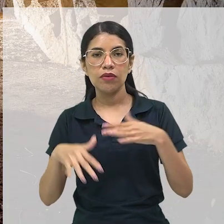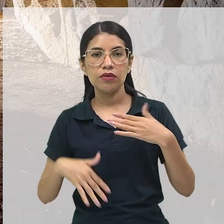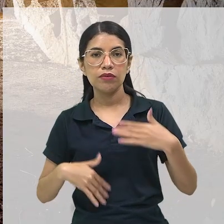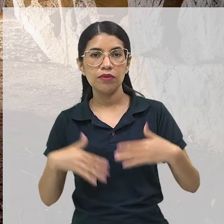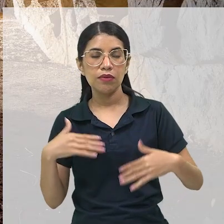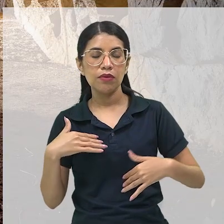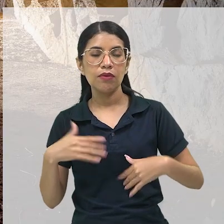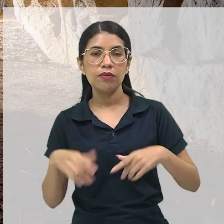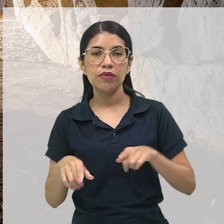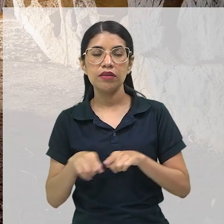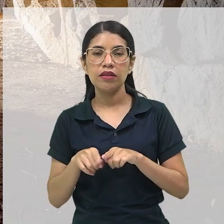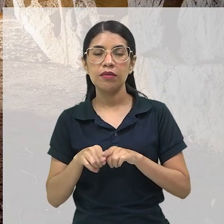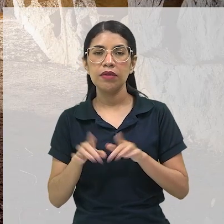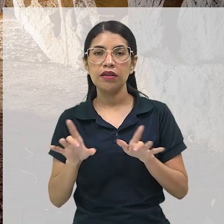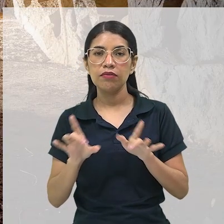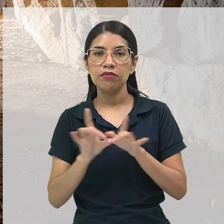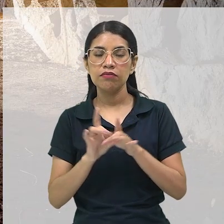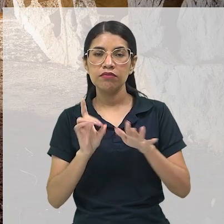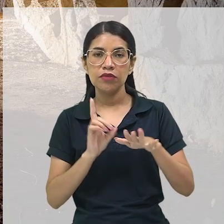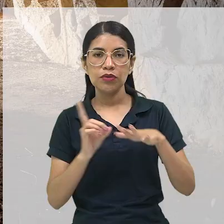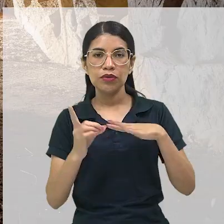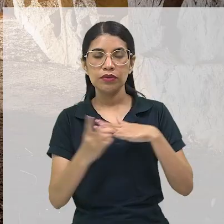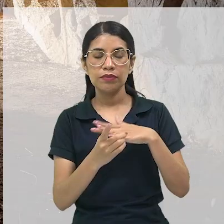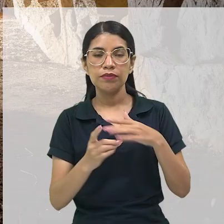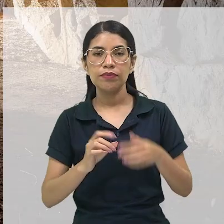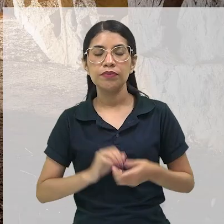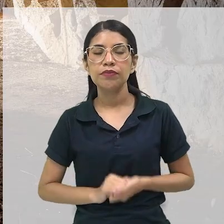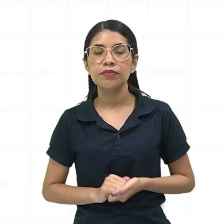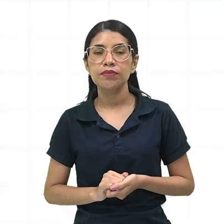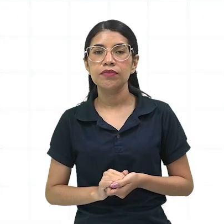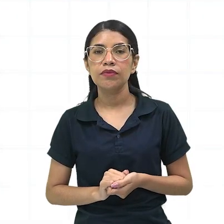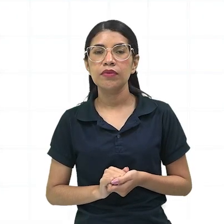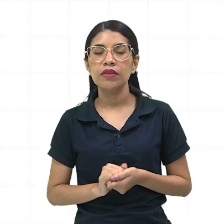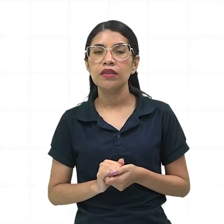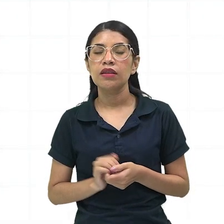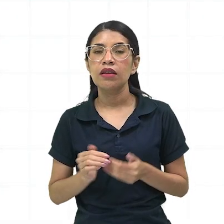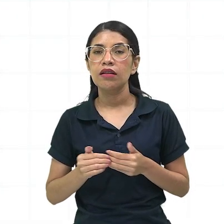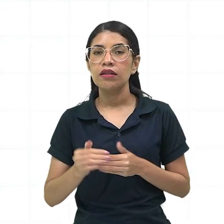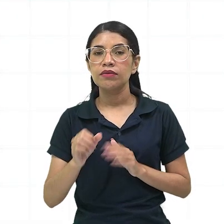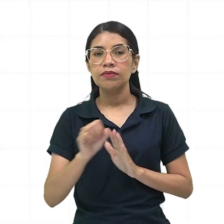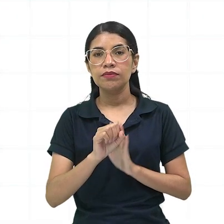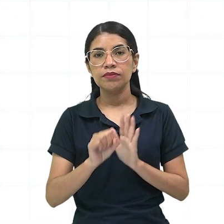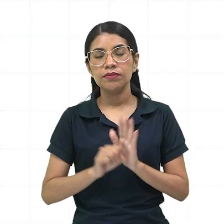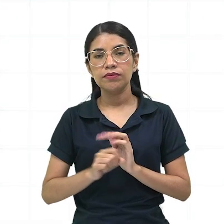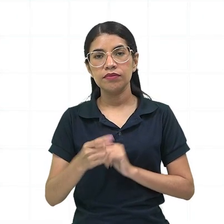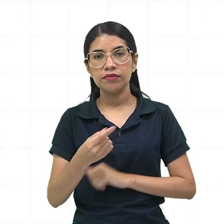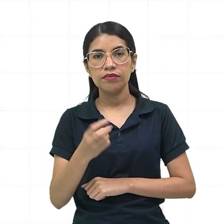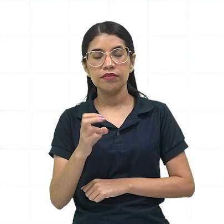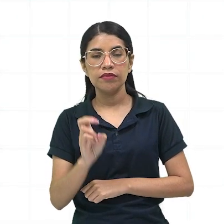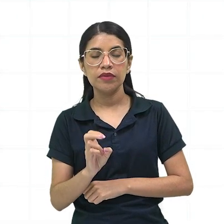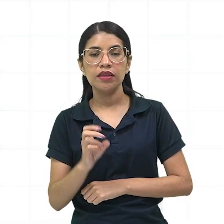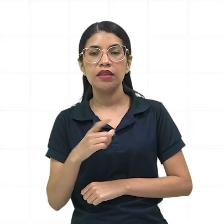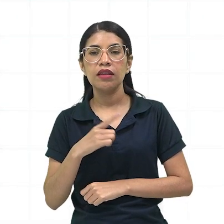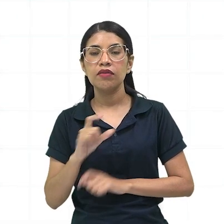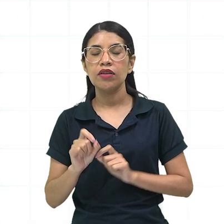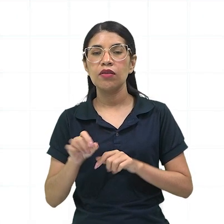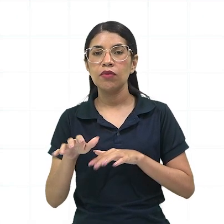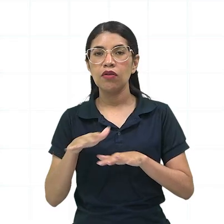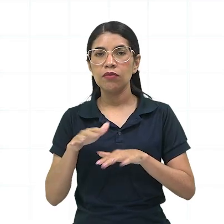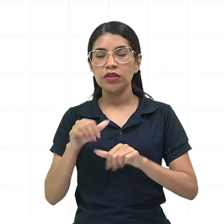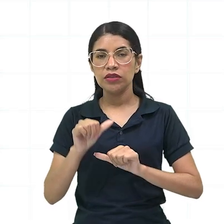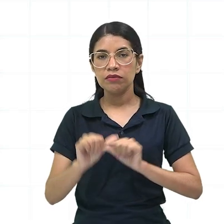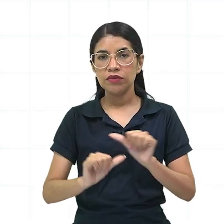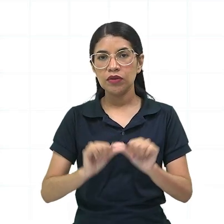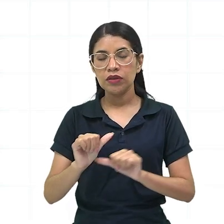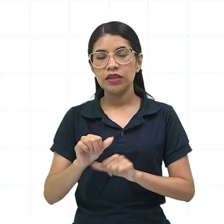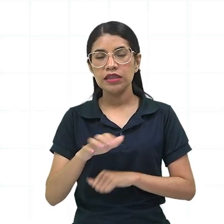corporal com as suas entidades superiores. A partir do século XV, o intenso movimento de renovação em muitos âmbitos